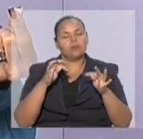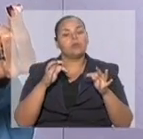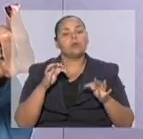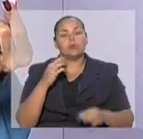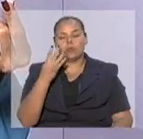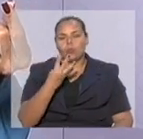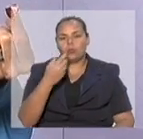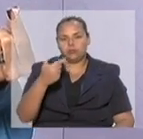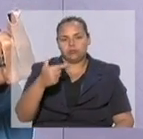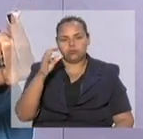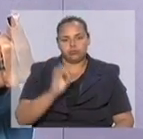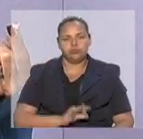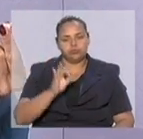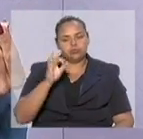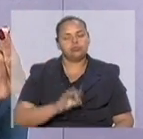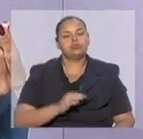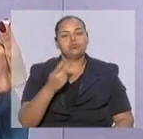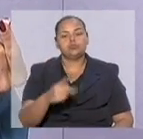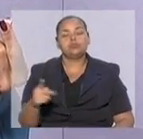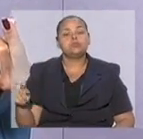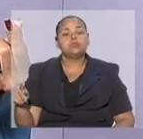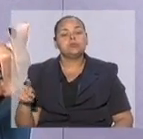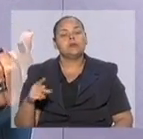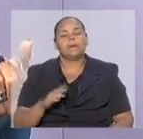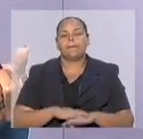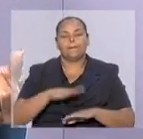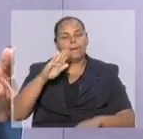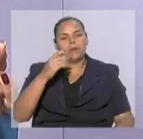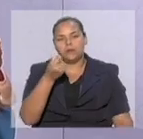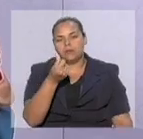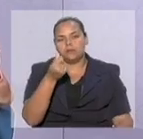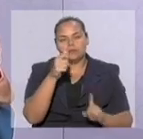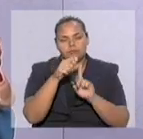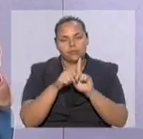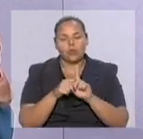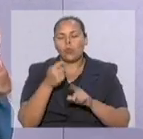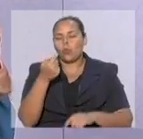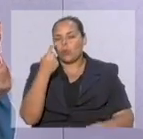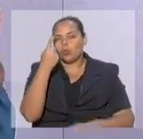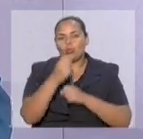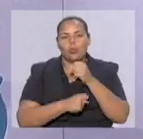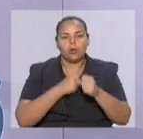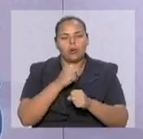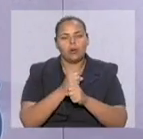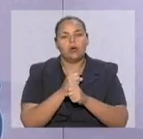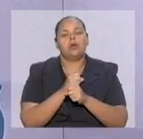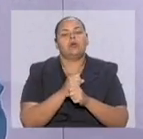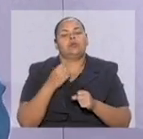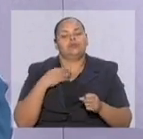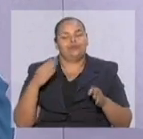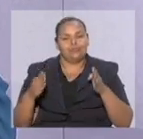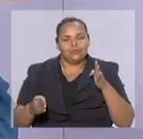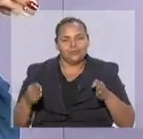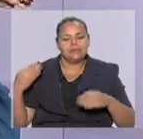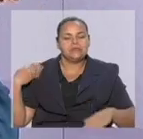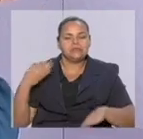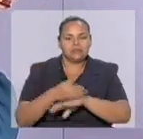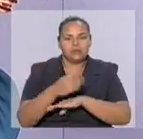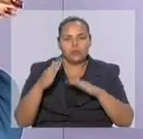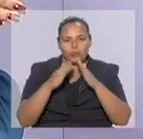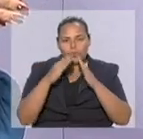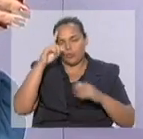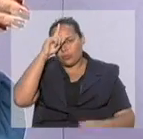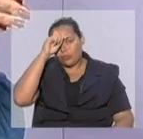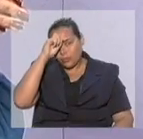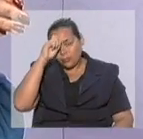tratamento, 42% deles estão há mais de 6 meses, há quase um ano, no processo de chegar no